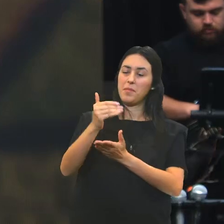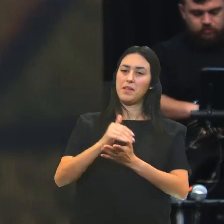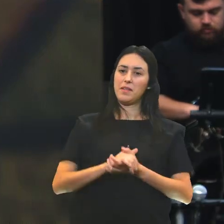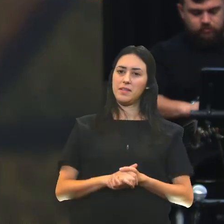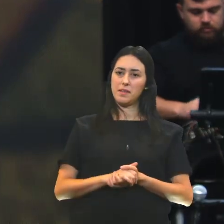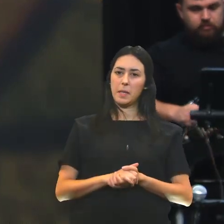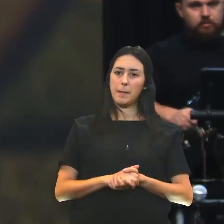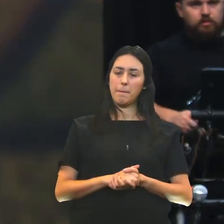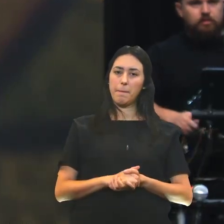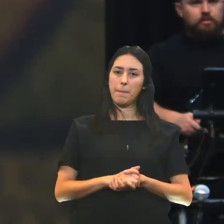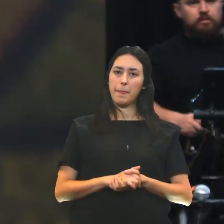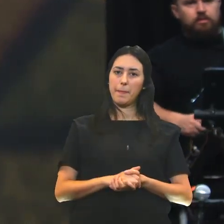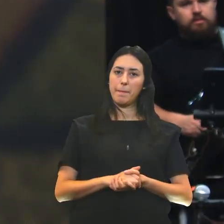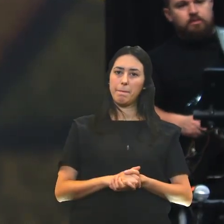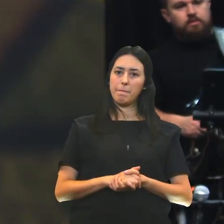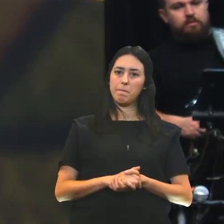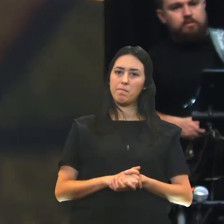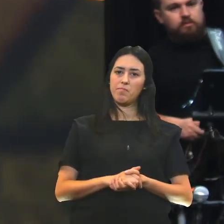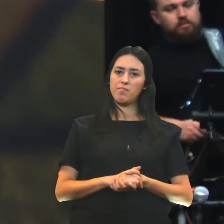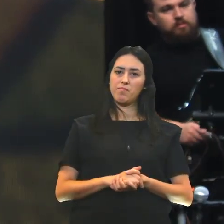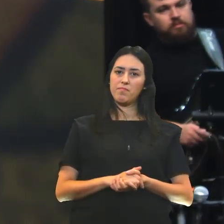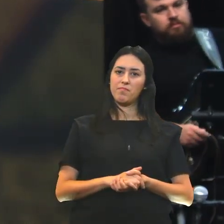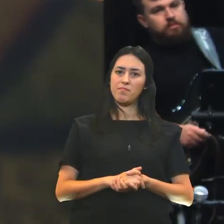Tudo começa com um convite.